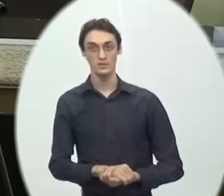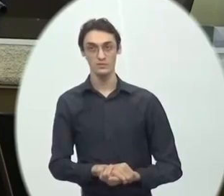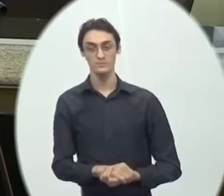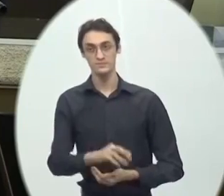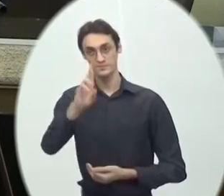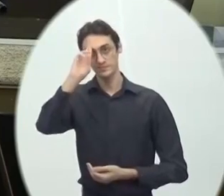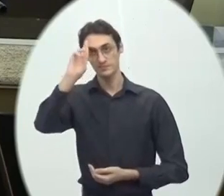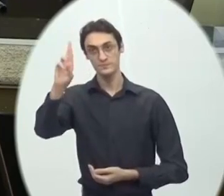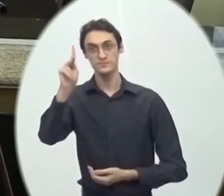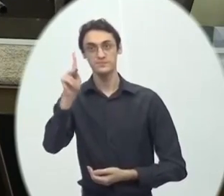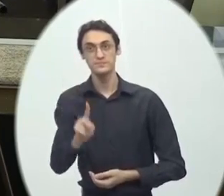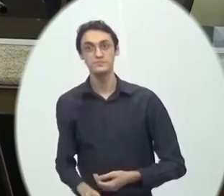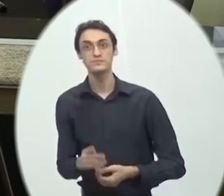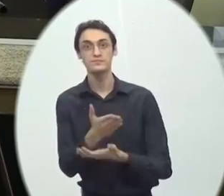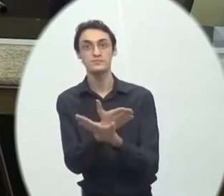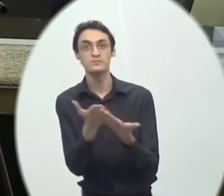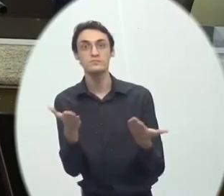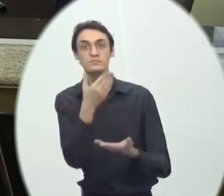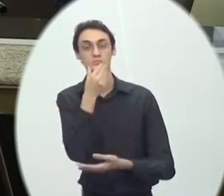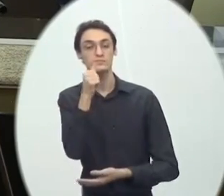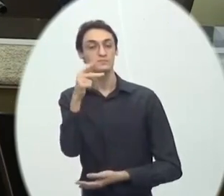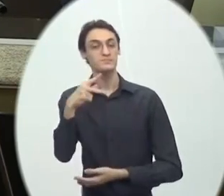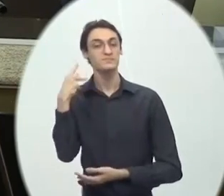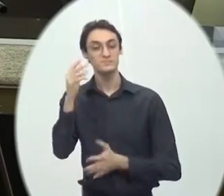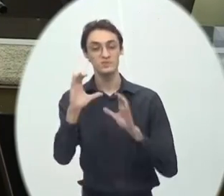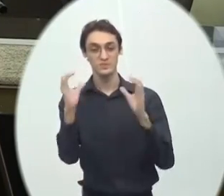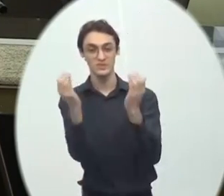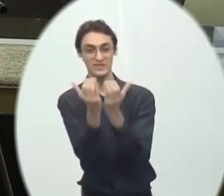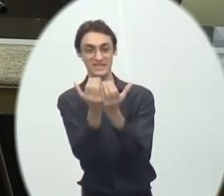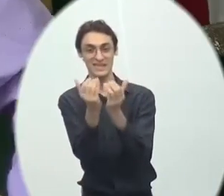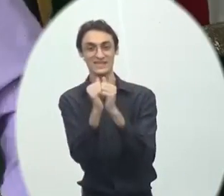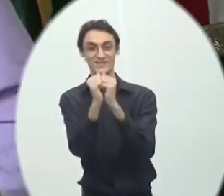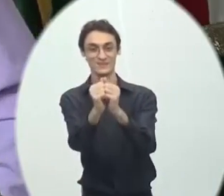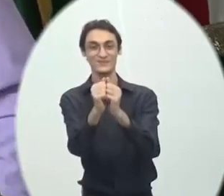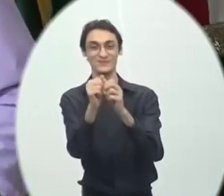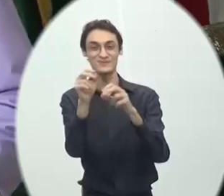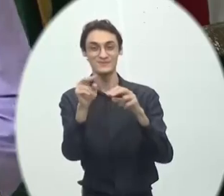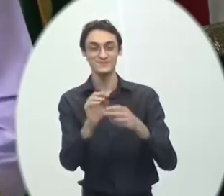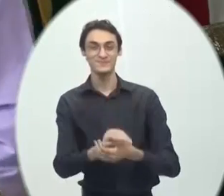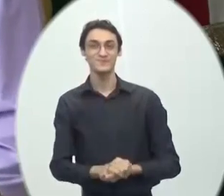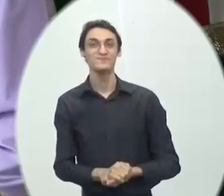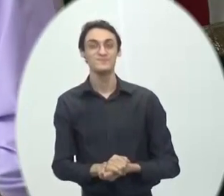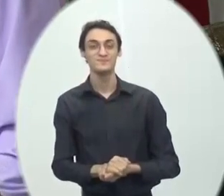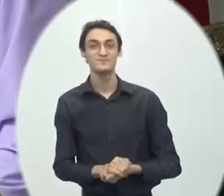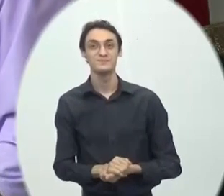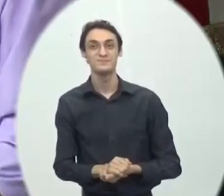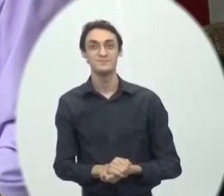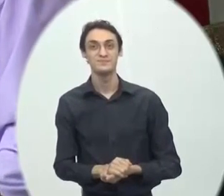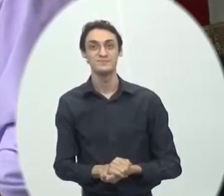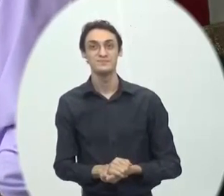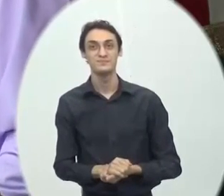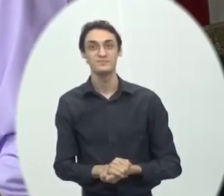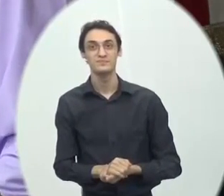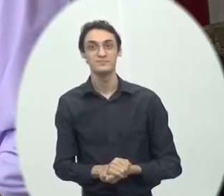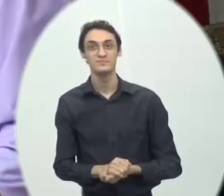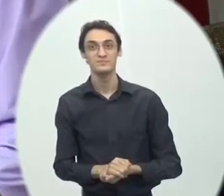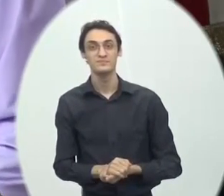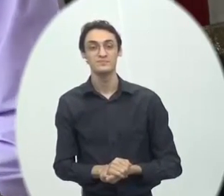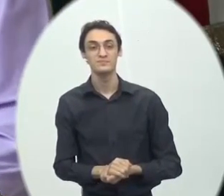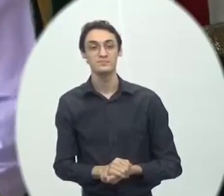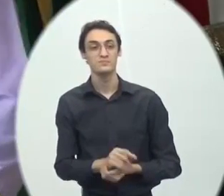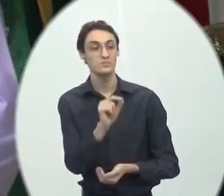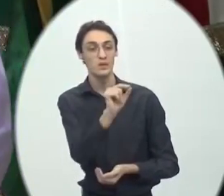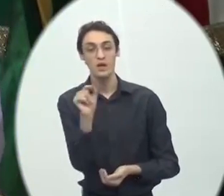Senhor presidente, vereadores, vereadores, comunidade que nos assiste, eu não sei qual é a visão que os nobres colegas